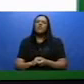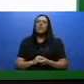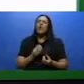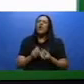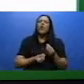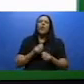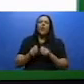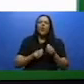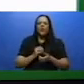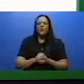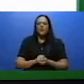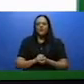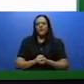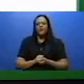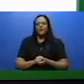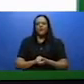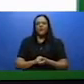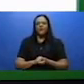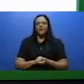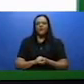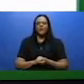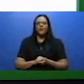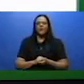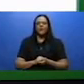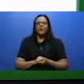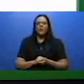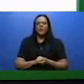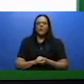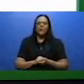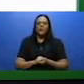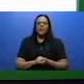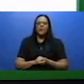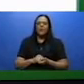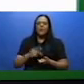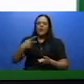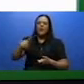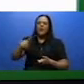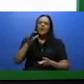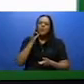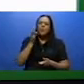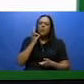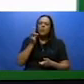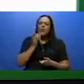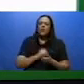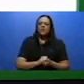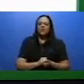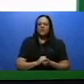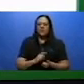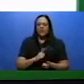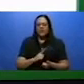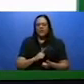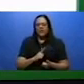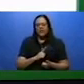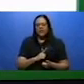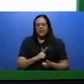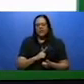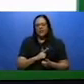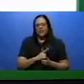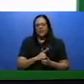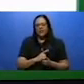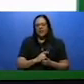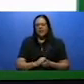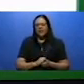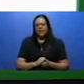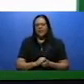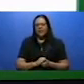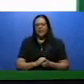guarda a sua respostinha. Na sua opinião, existe algo que nos une aos